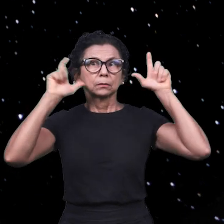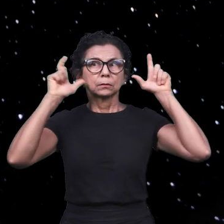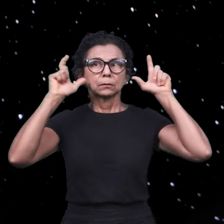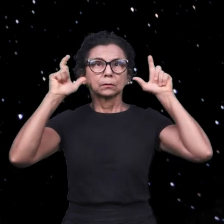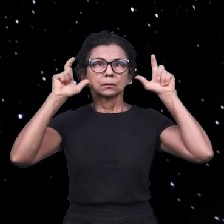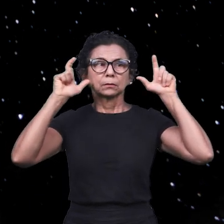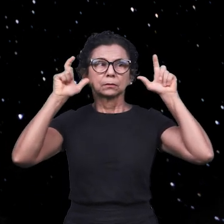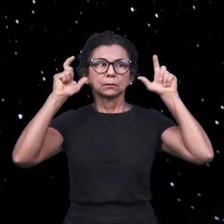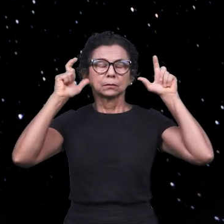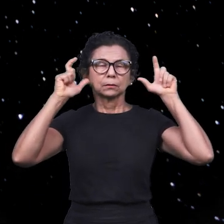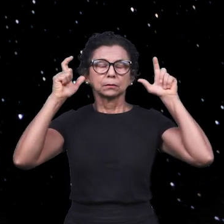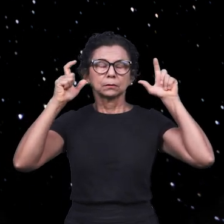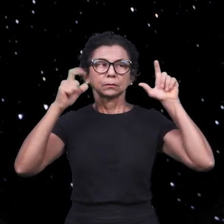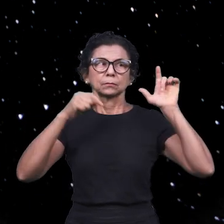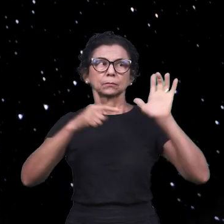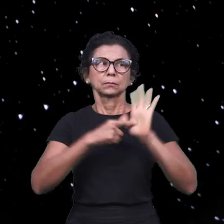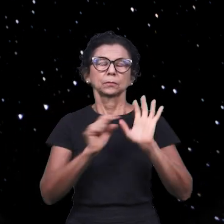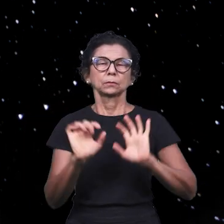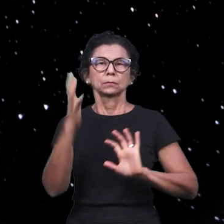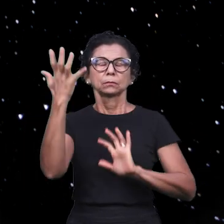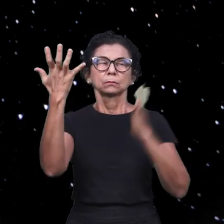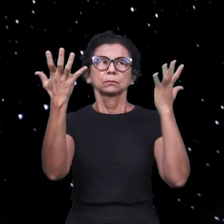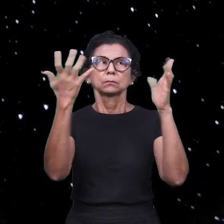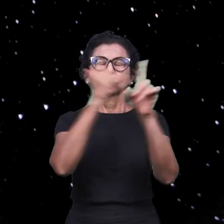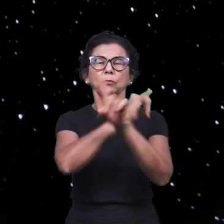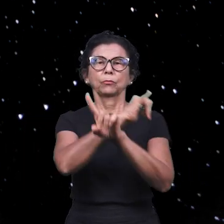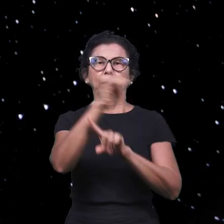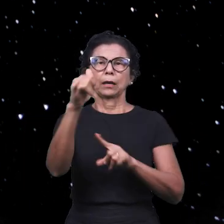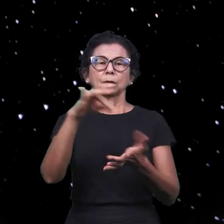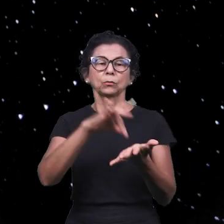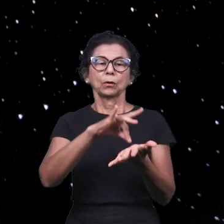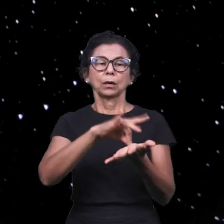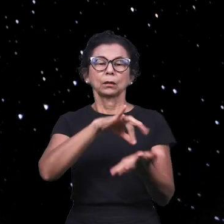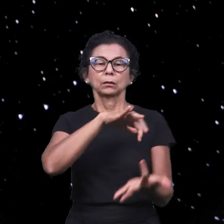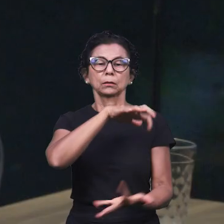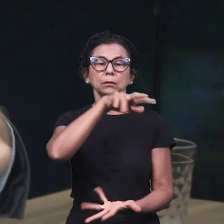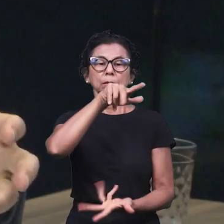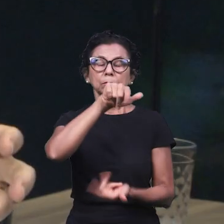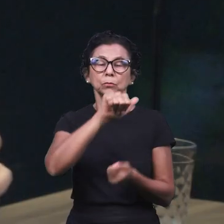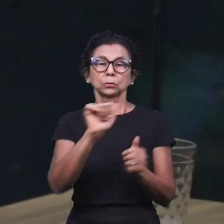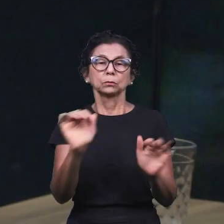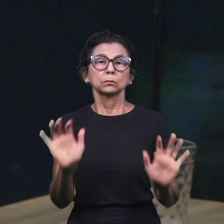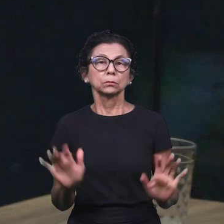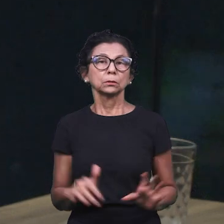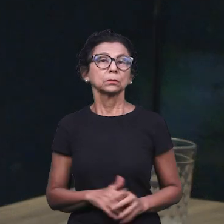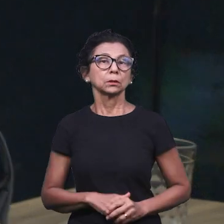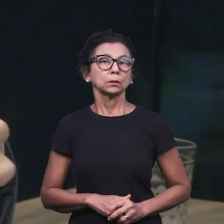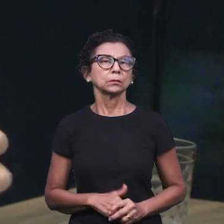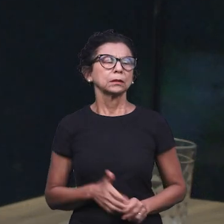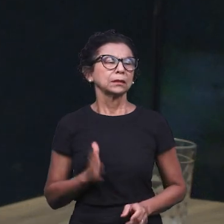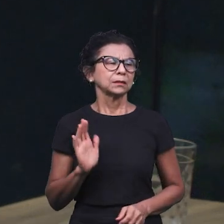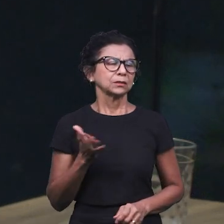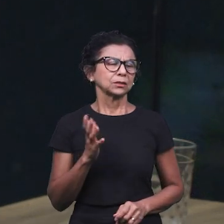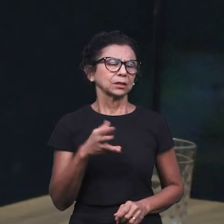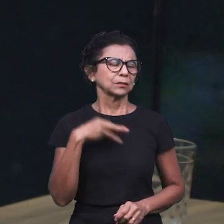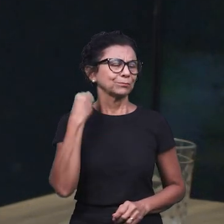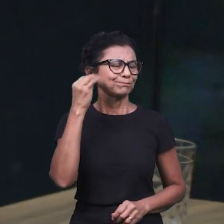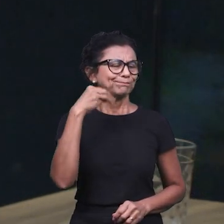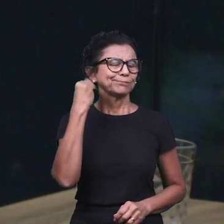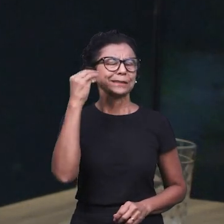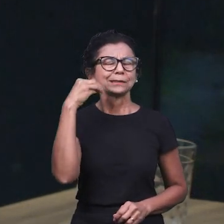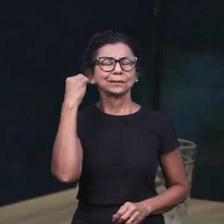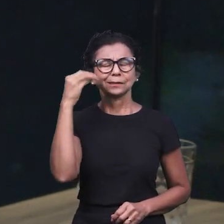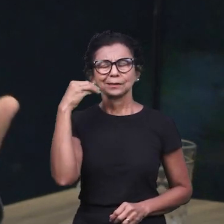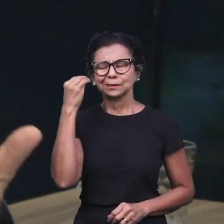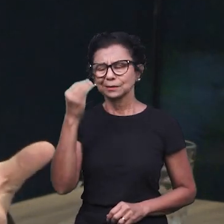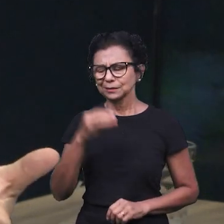que possa ler aquele que correndo passa. Então o mundo está nessa agitação, nessa velocidade,